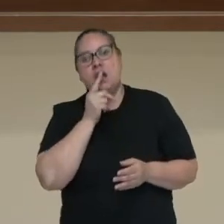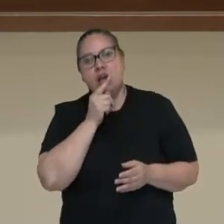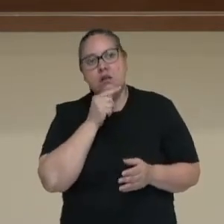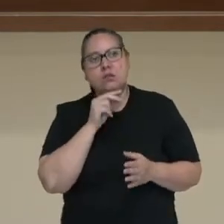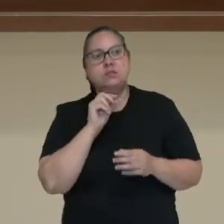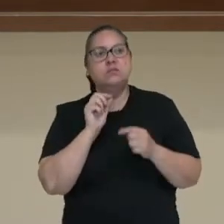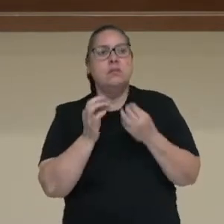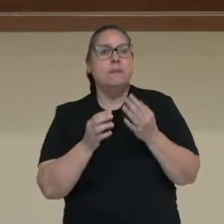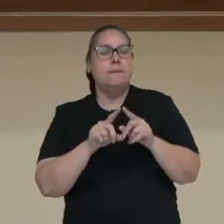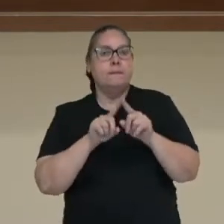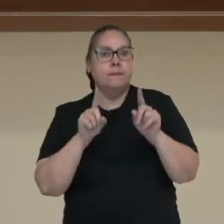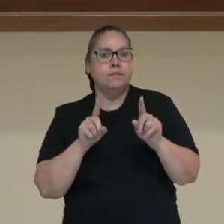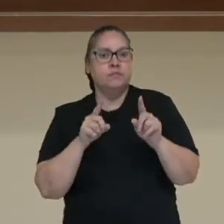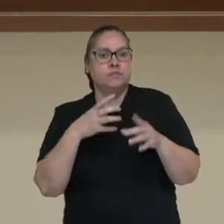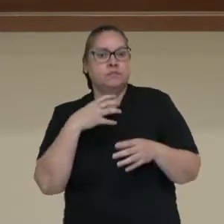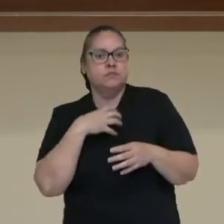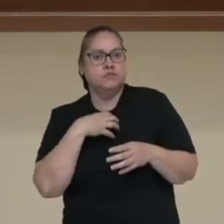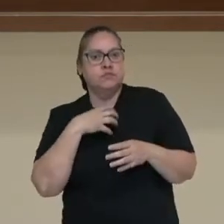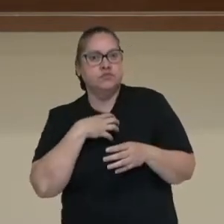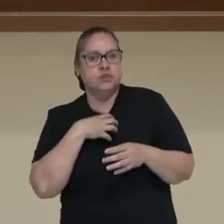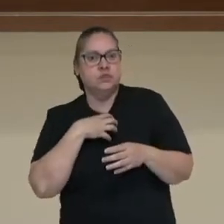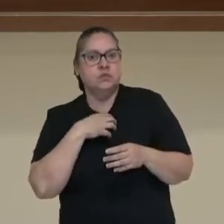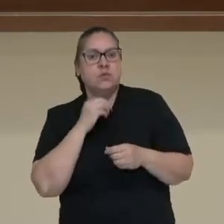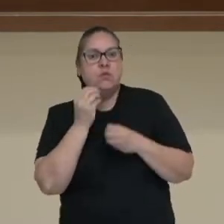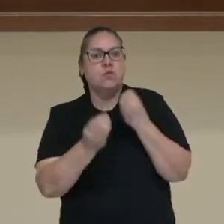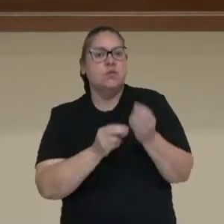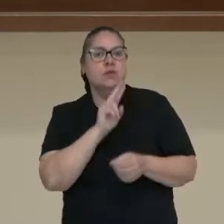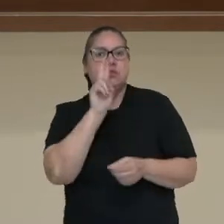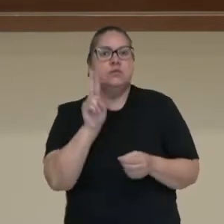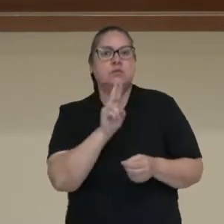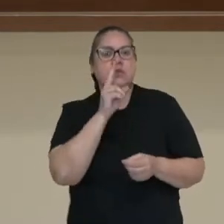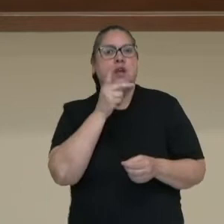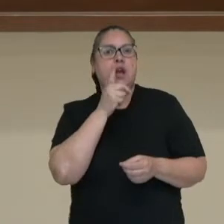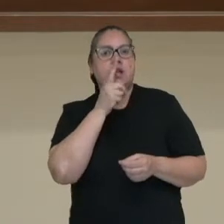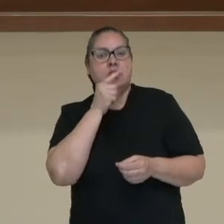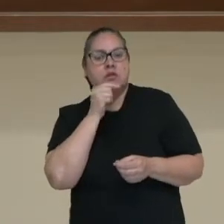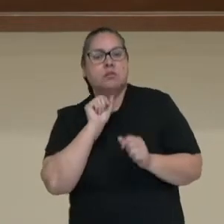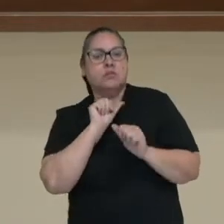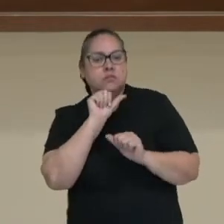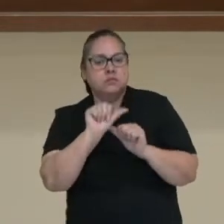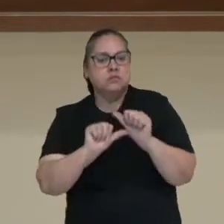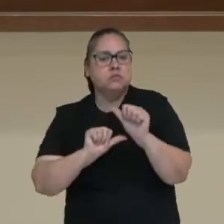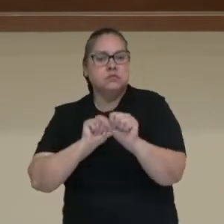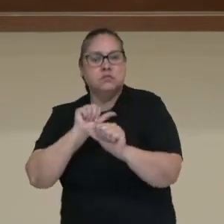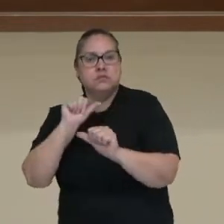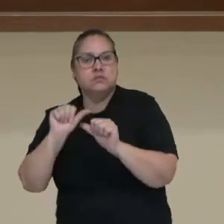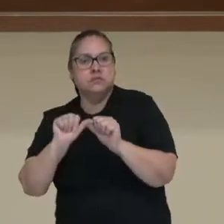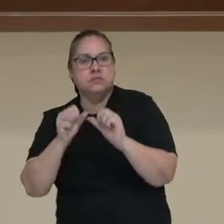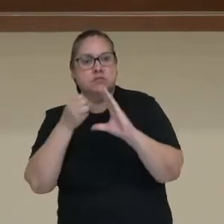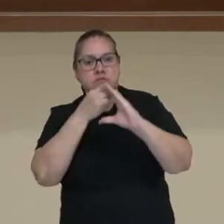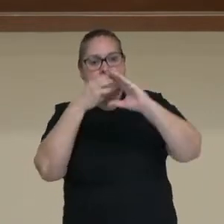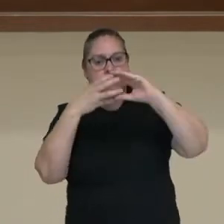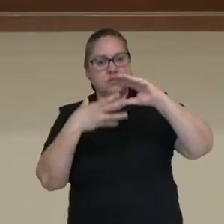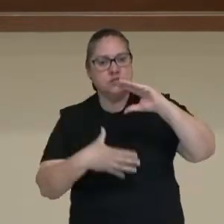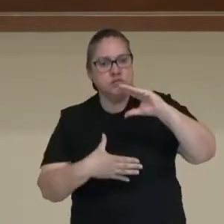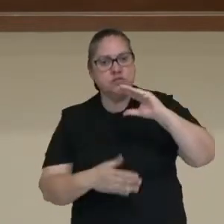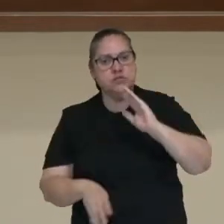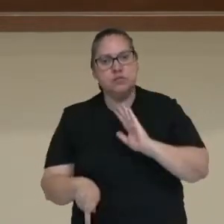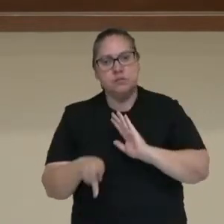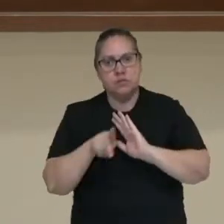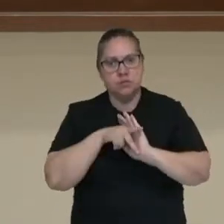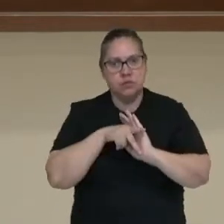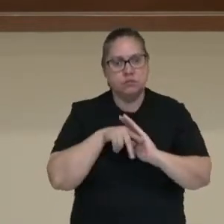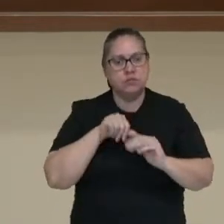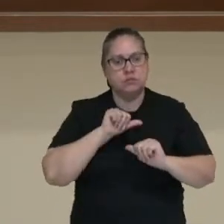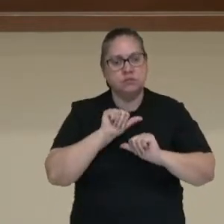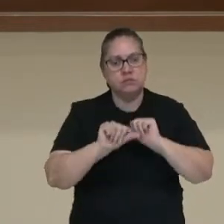é justamente essa maneira como a água é utilizada que pode modificar as suas características originais, gerando o que a